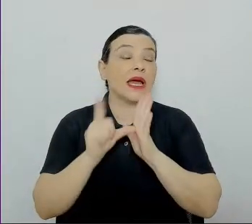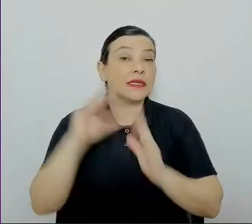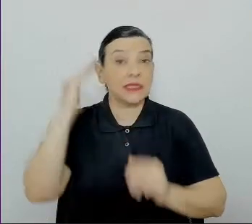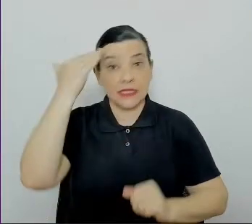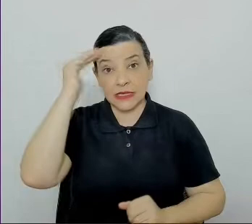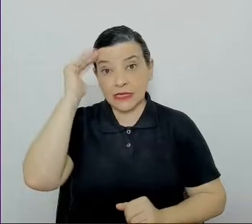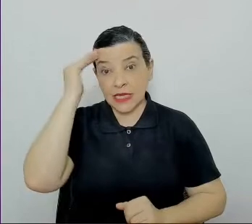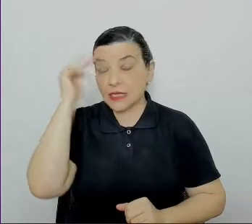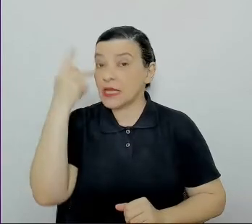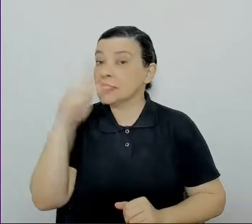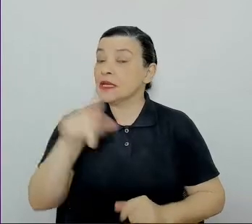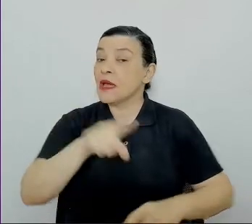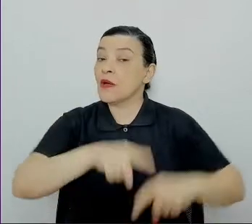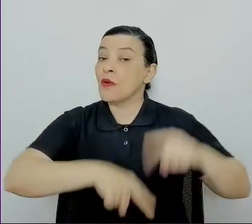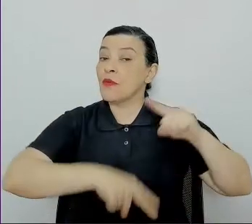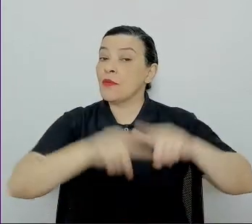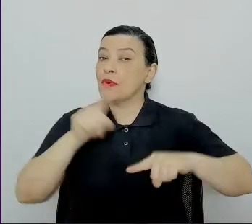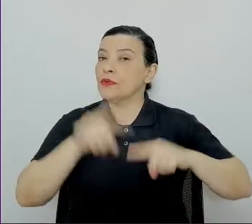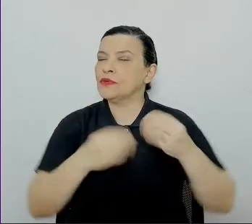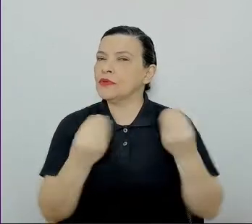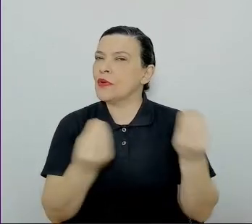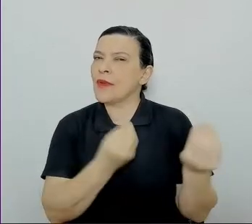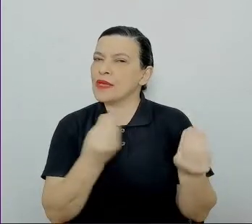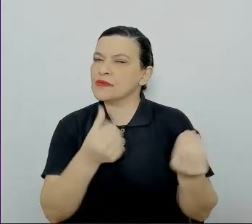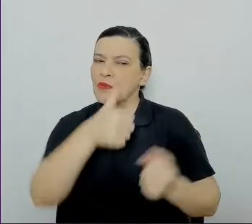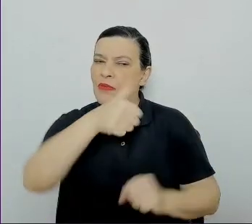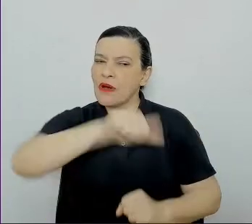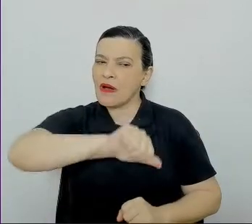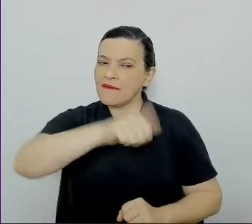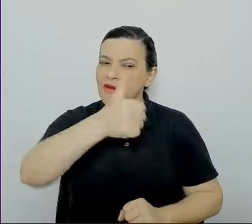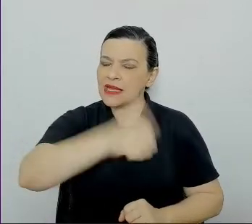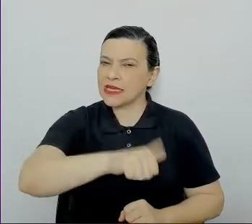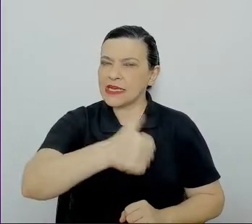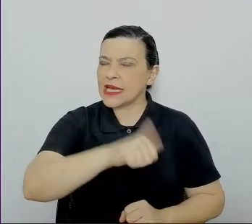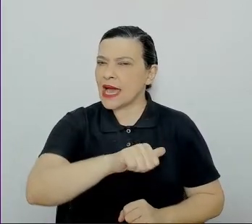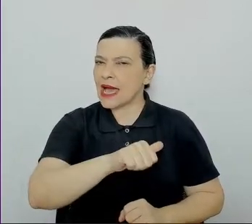diferente a forma de medir e é bem diferente os insights que a gente tira.